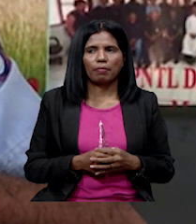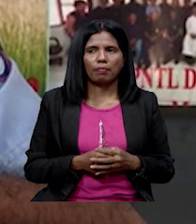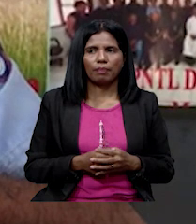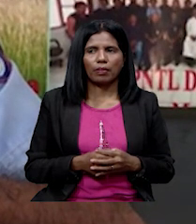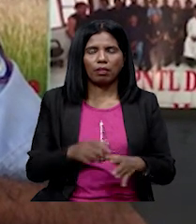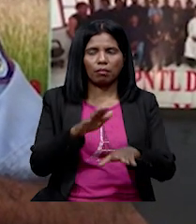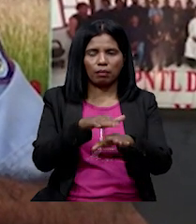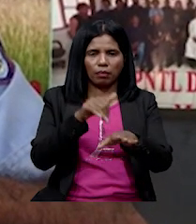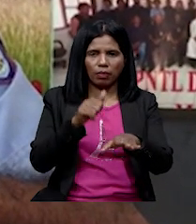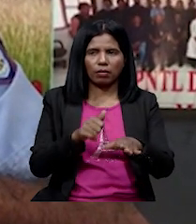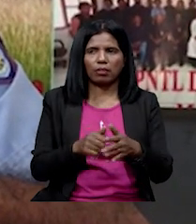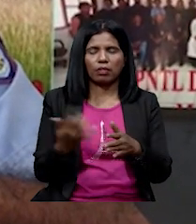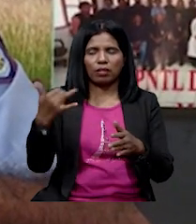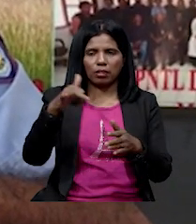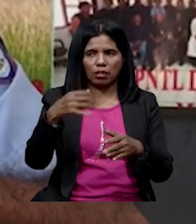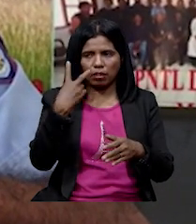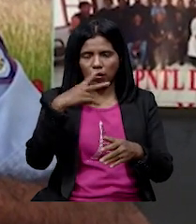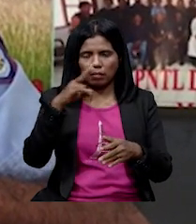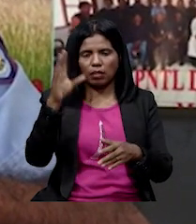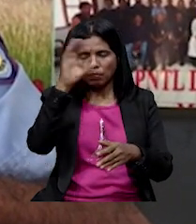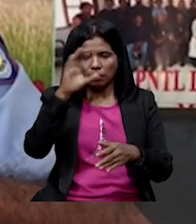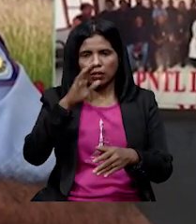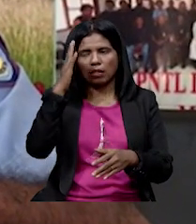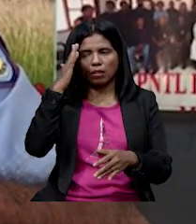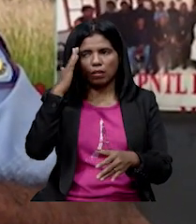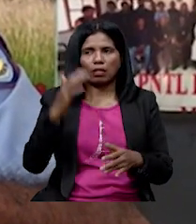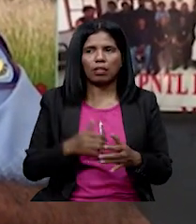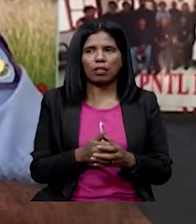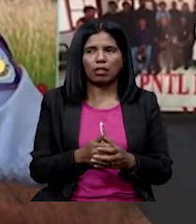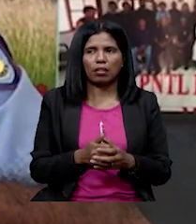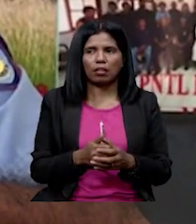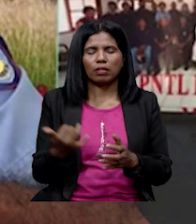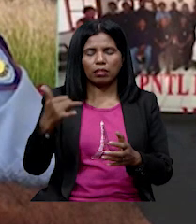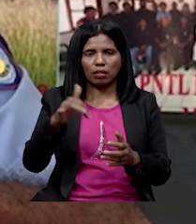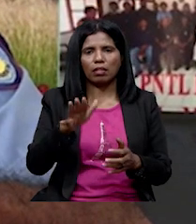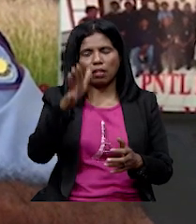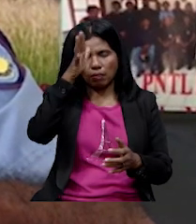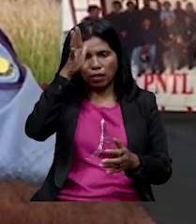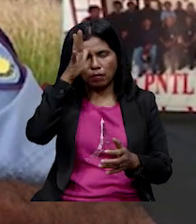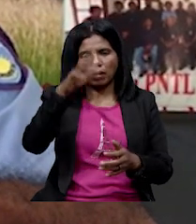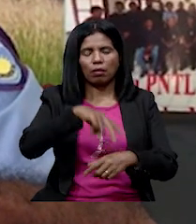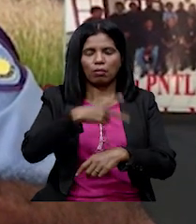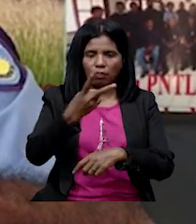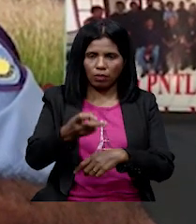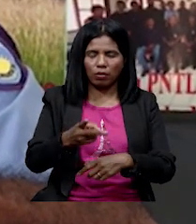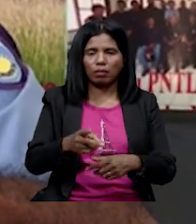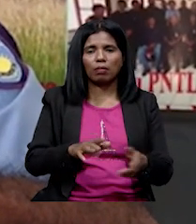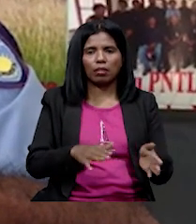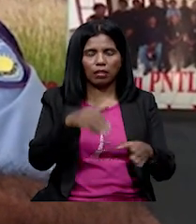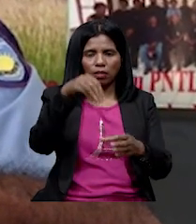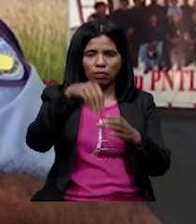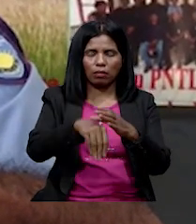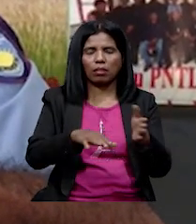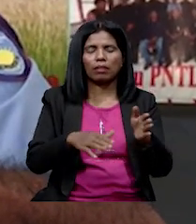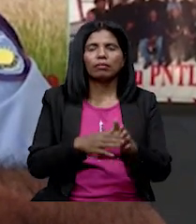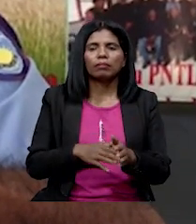bolo e Sira identifica kata dana Sira na Amandoni e mata isso na muito com parte